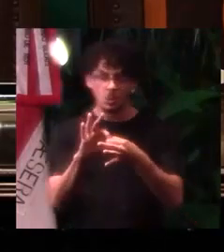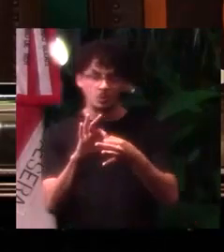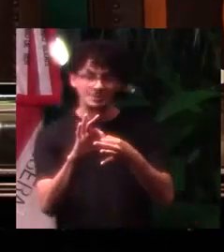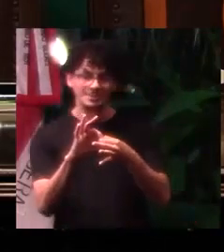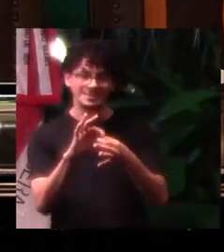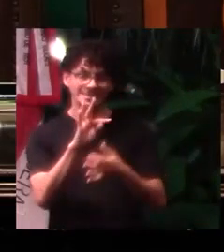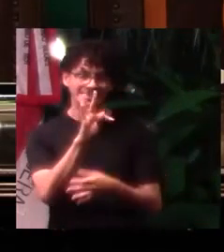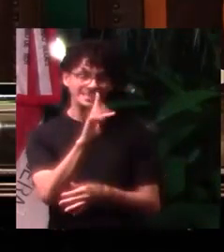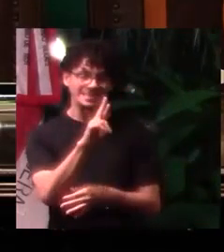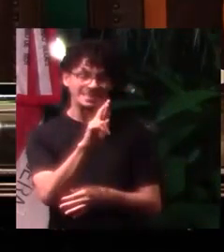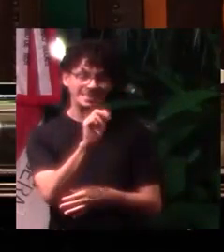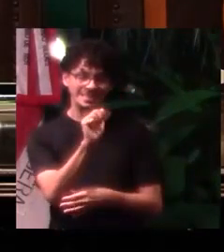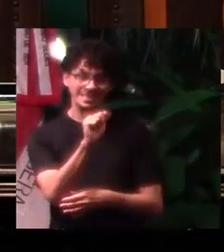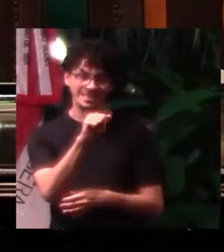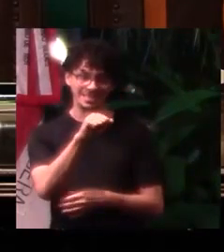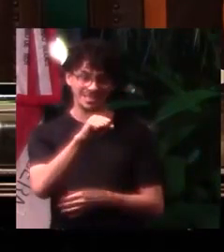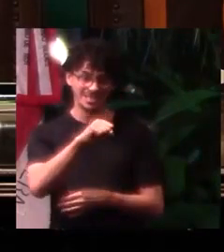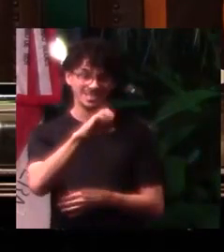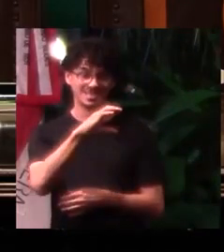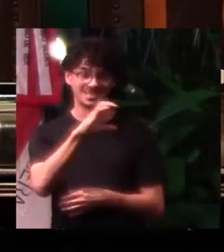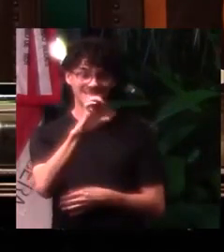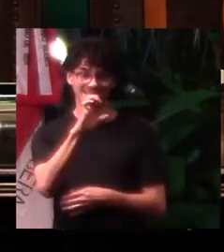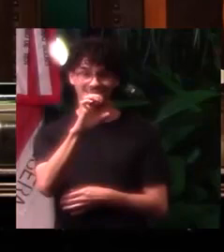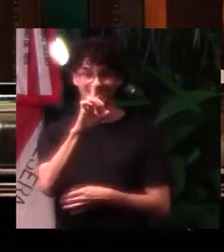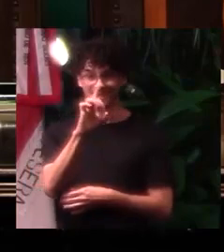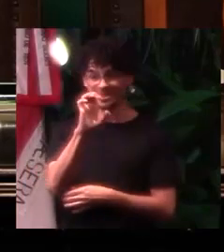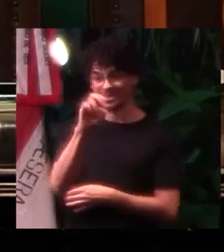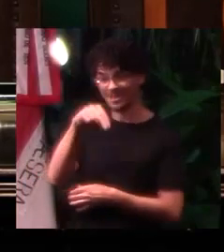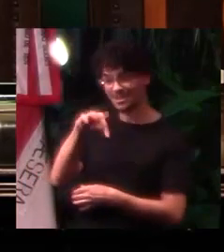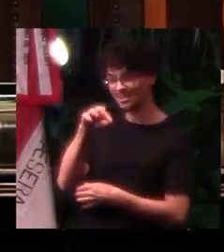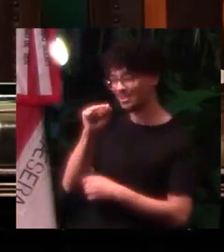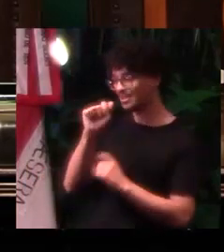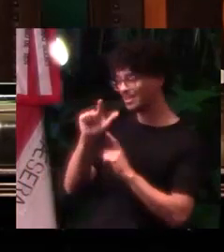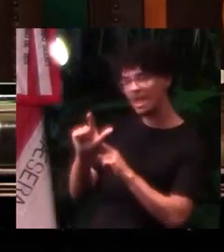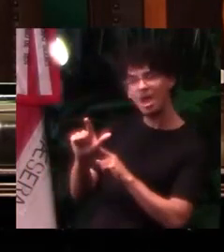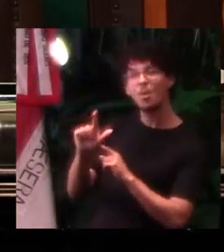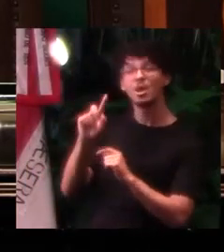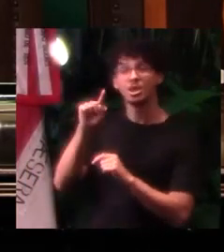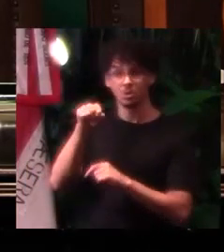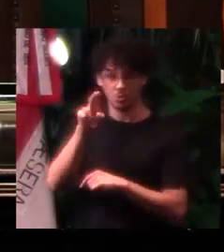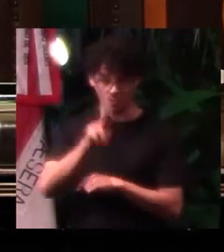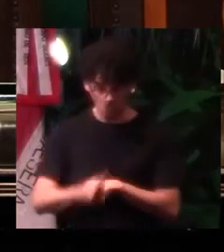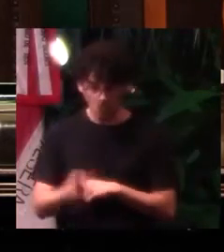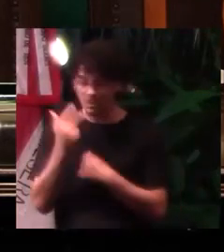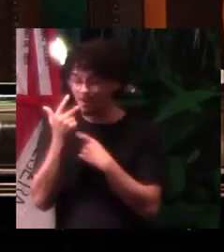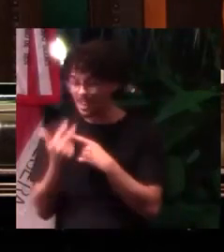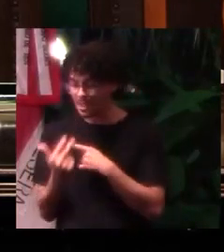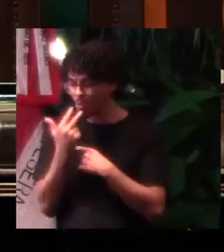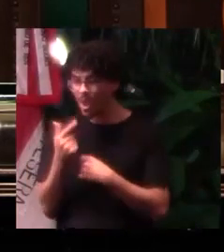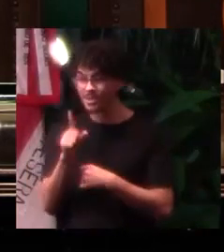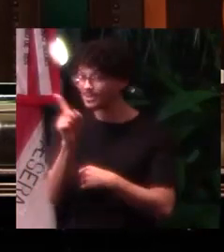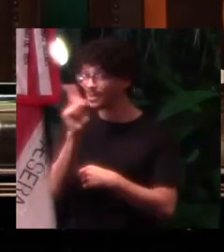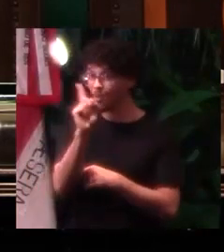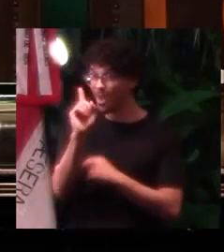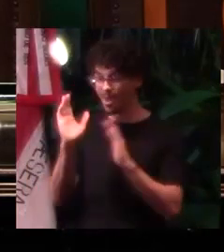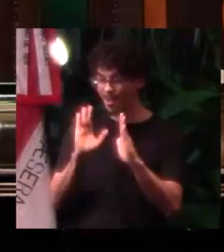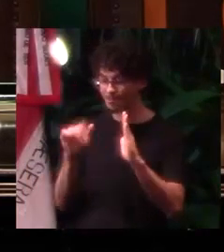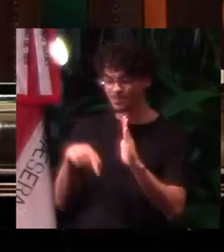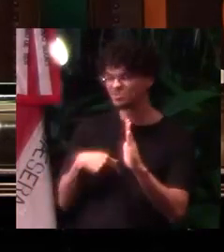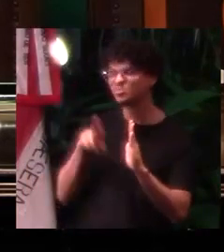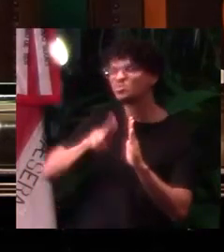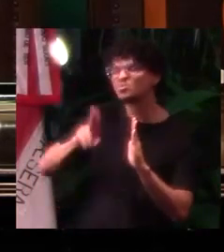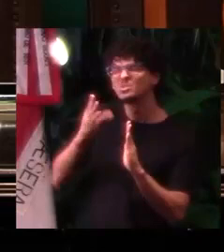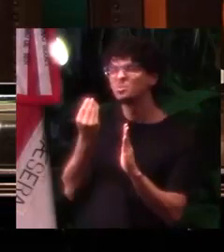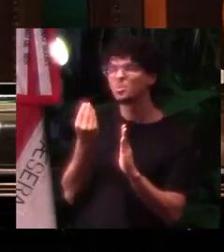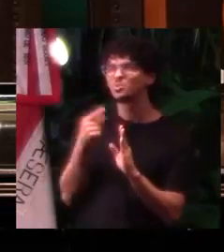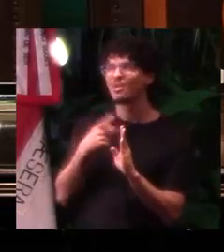ele usa uma linguagem que na época, inclusive, já não era tão usada mais, né, quando ele vai estar